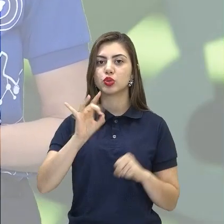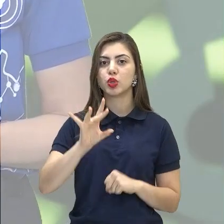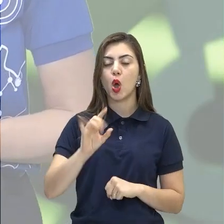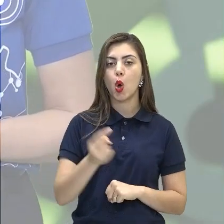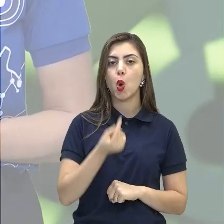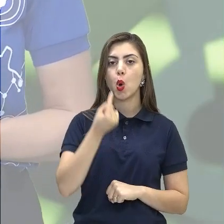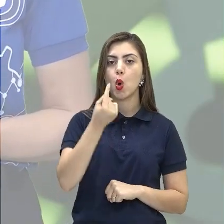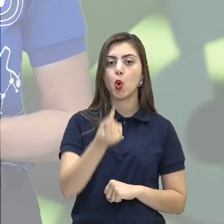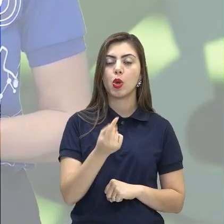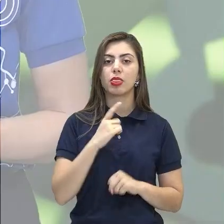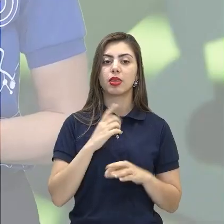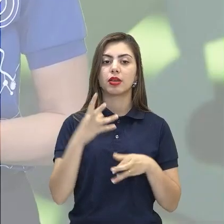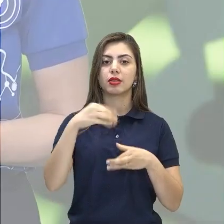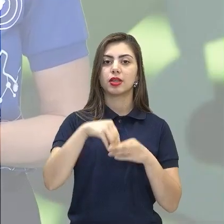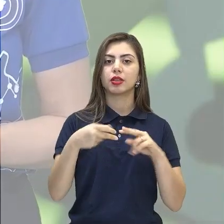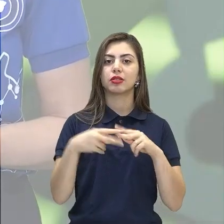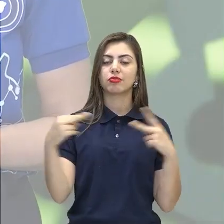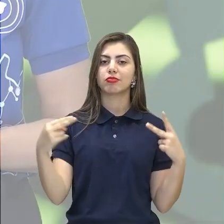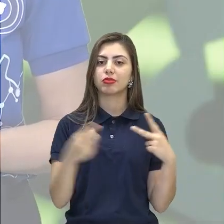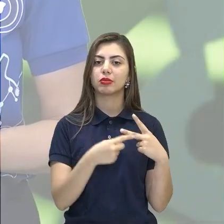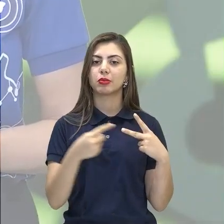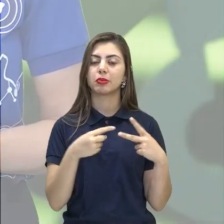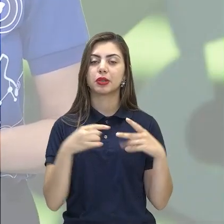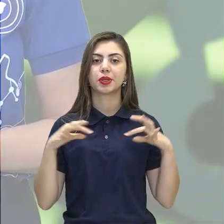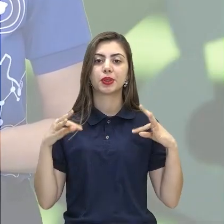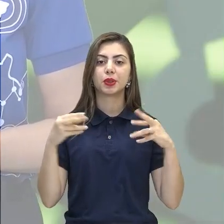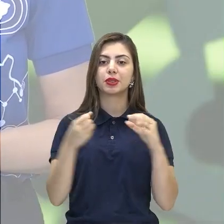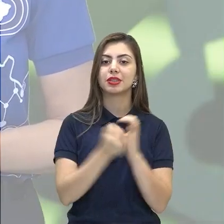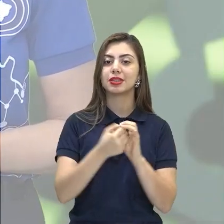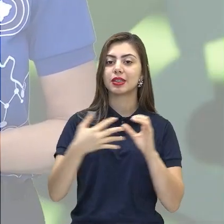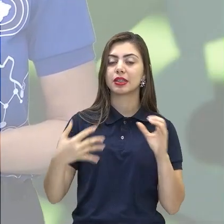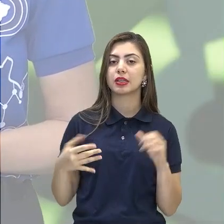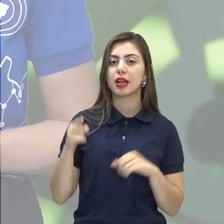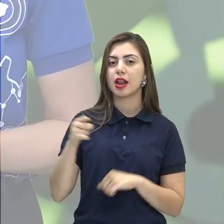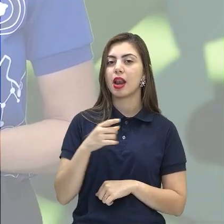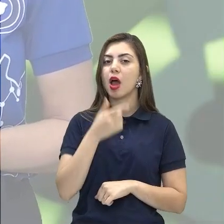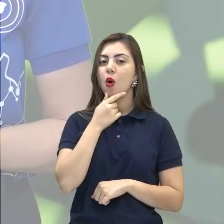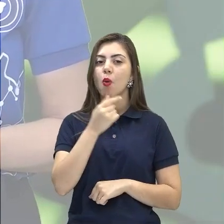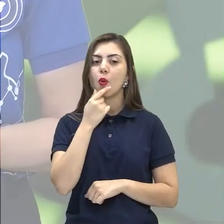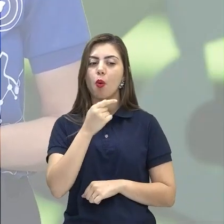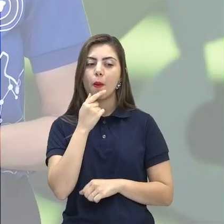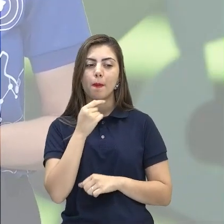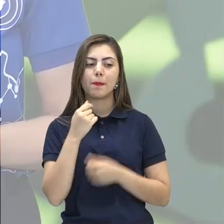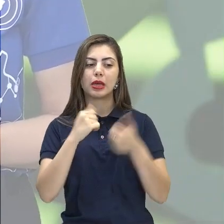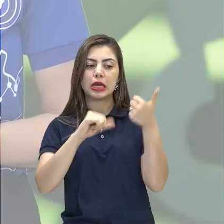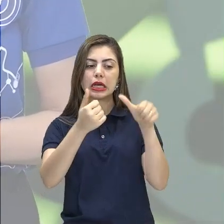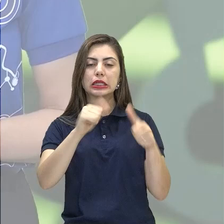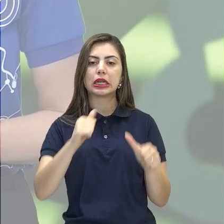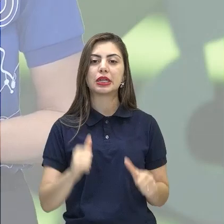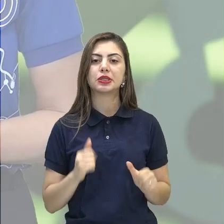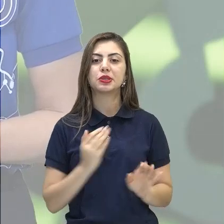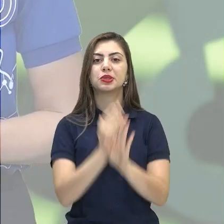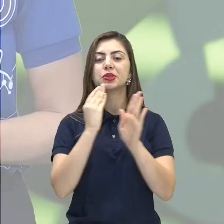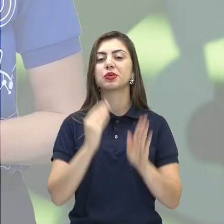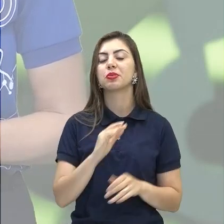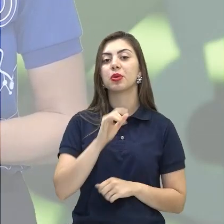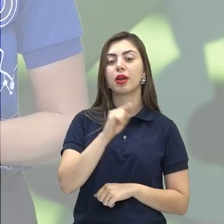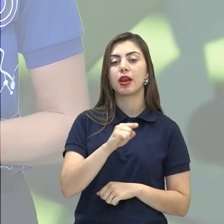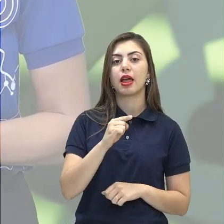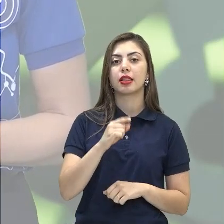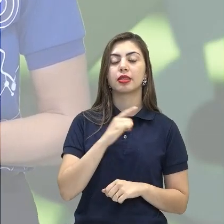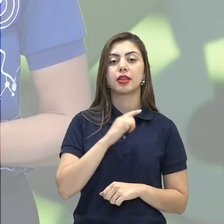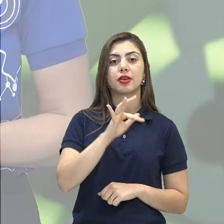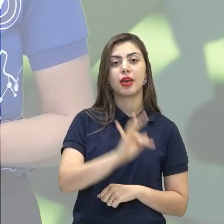gameta. Para todos os caracteres analisados, Mendel observou que a geração F sempre apresentava